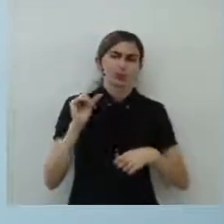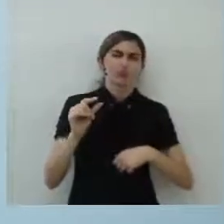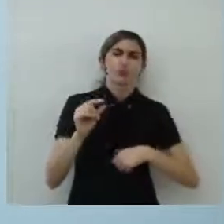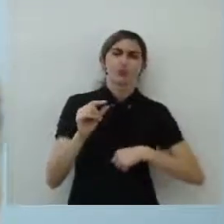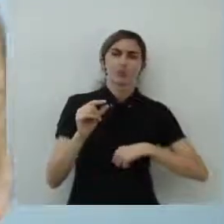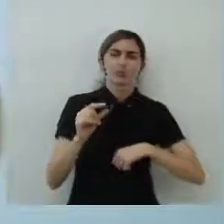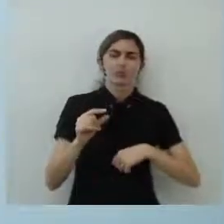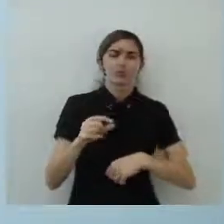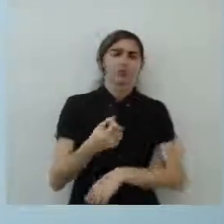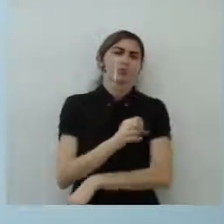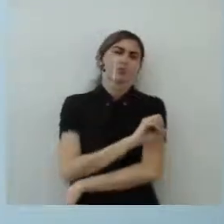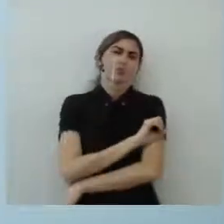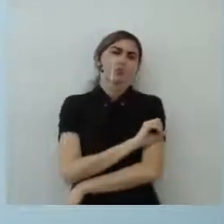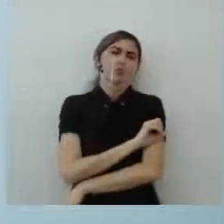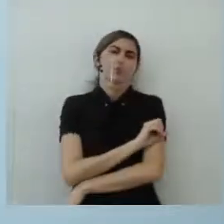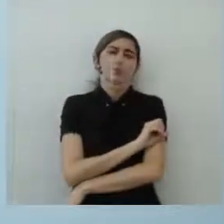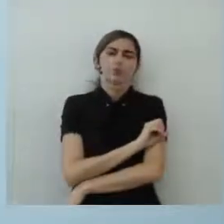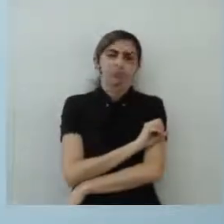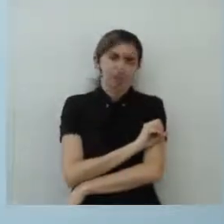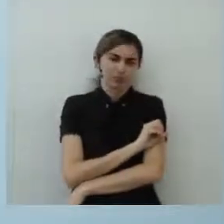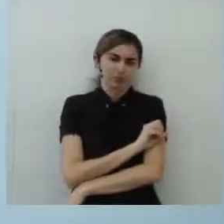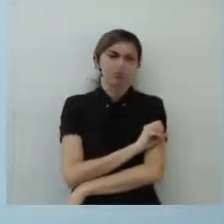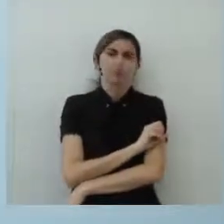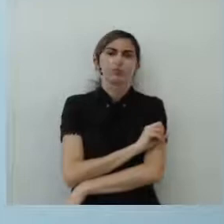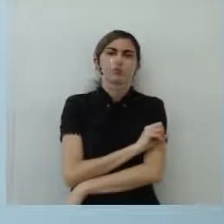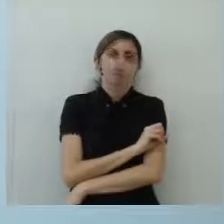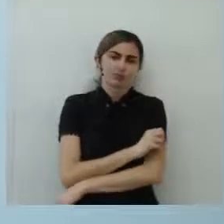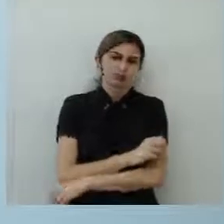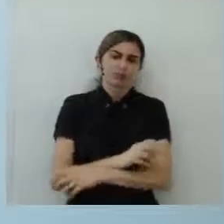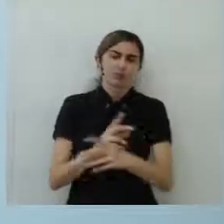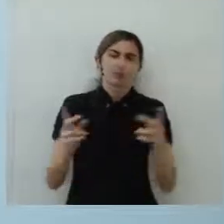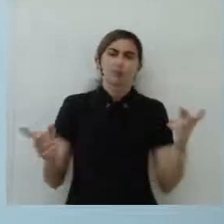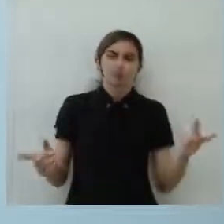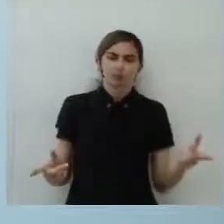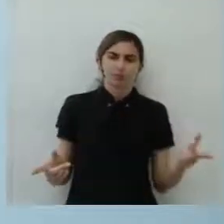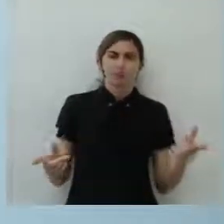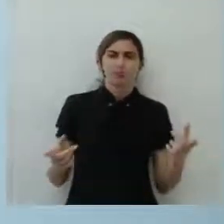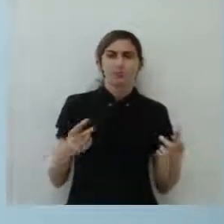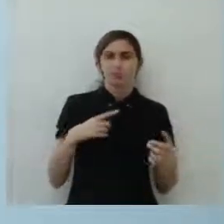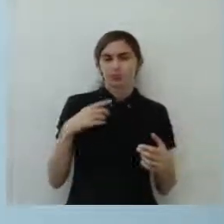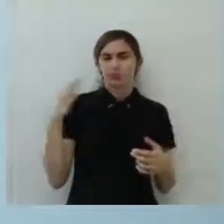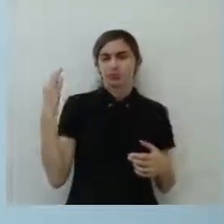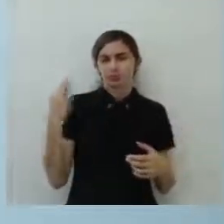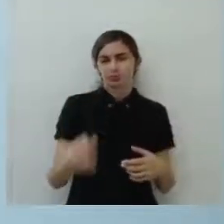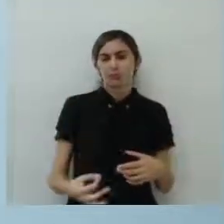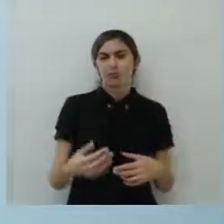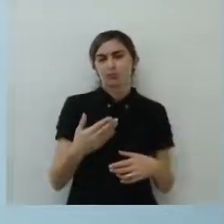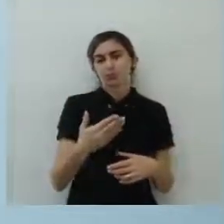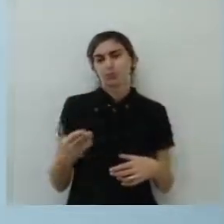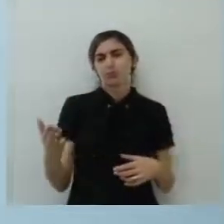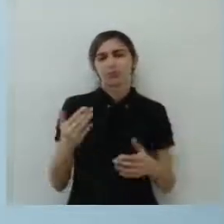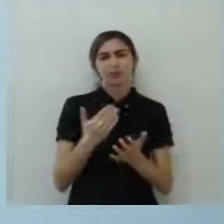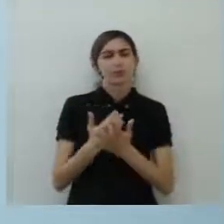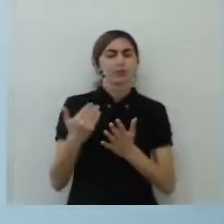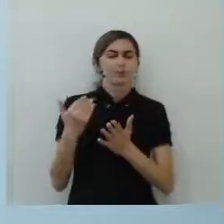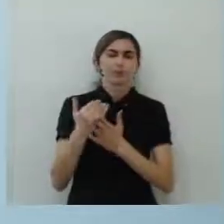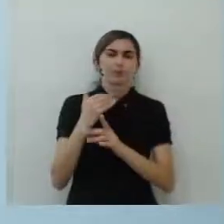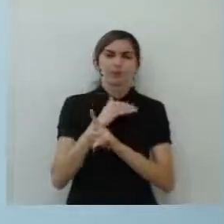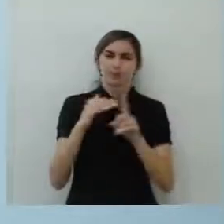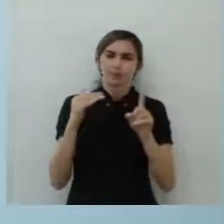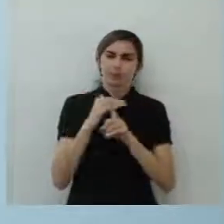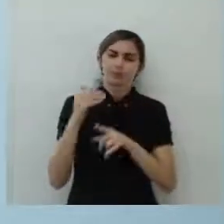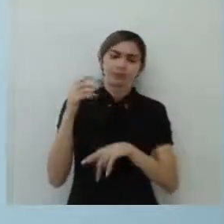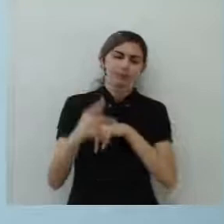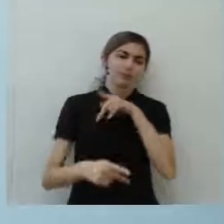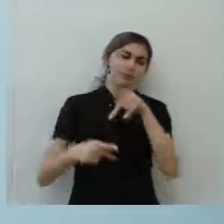E um cara que veio um analfabetismo muito grande, certamente mais da metade da